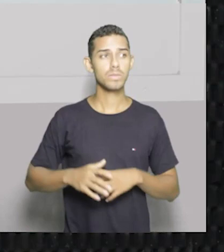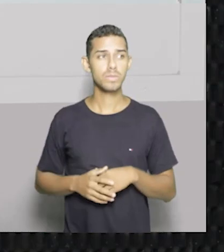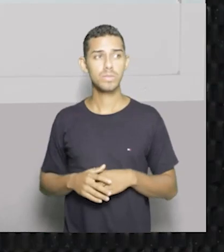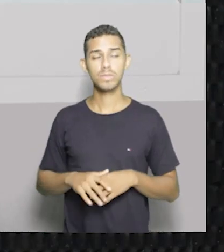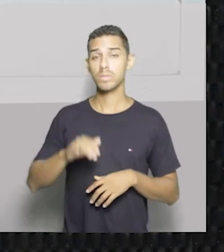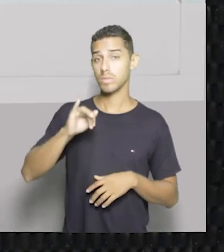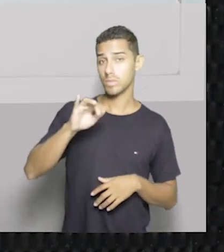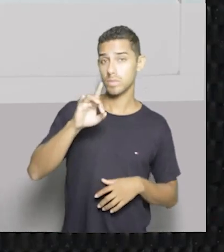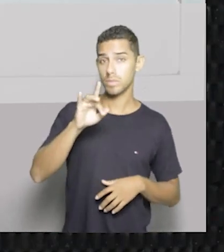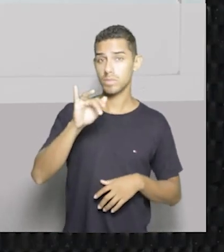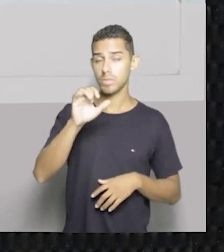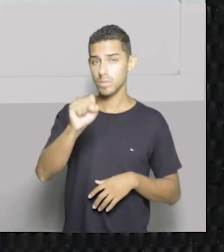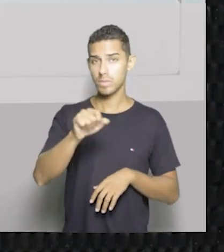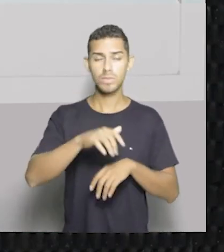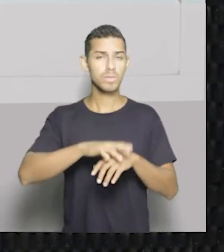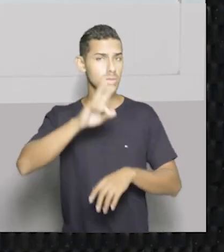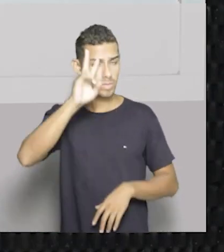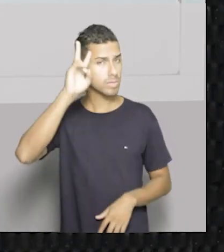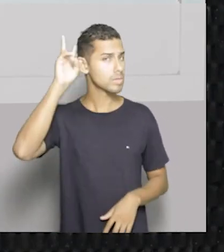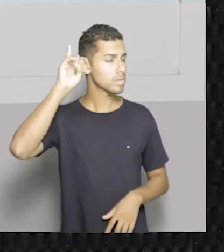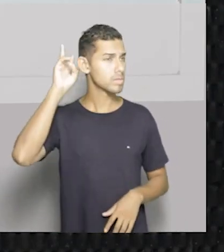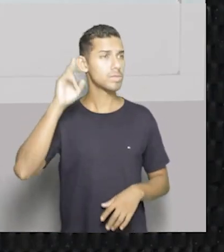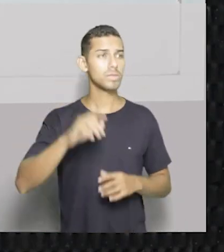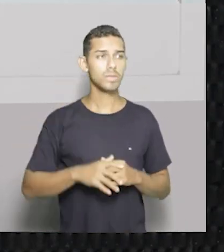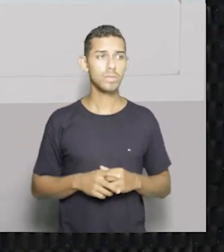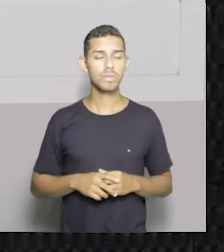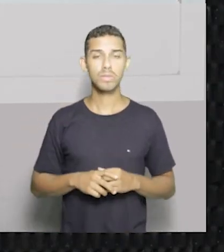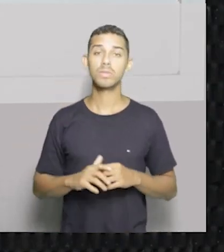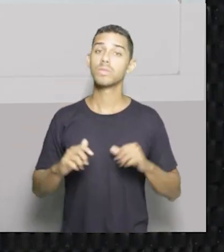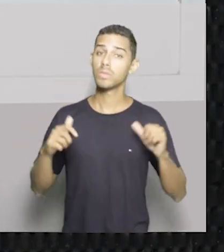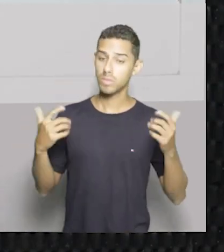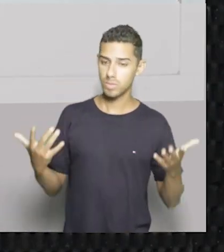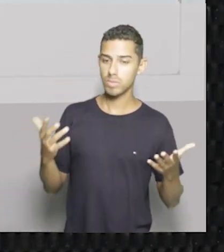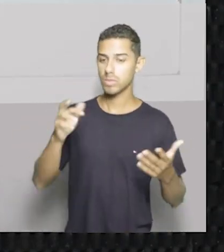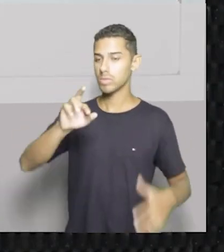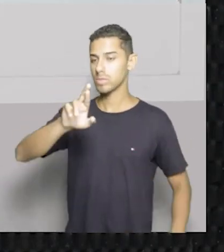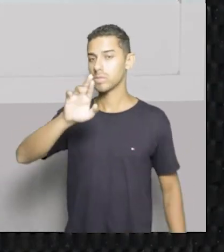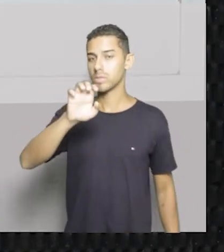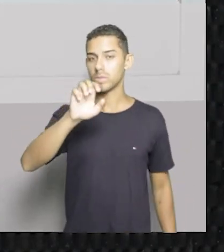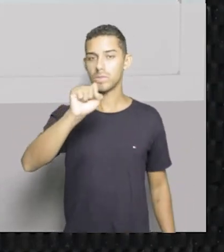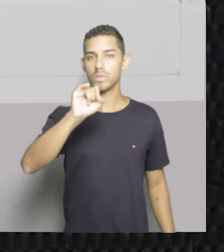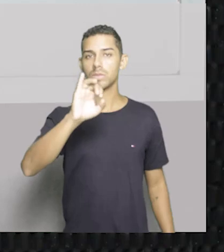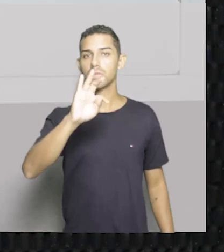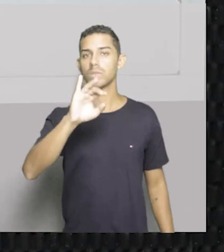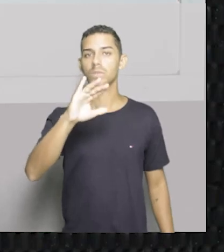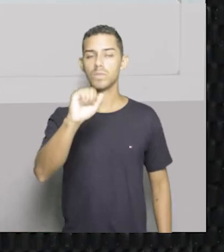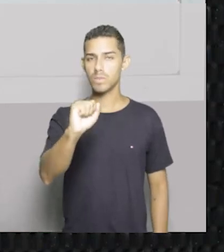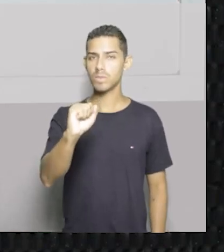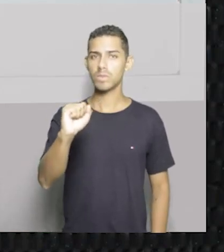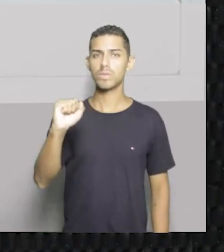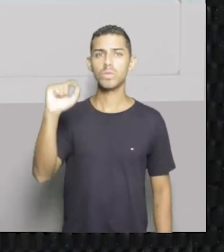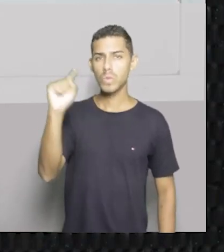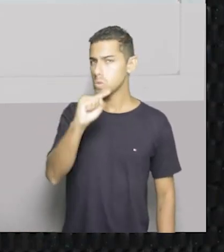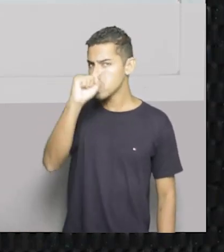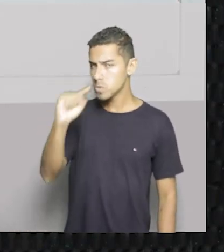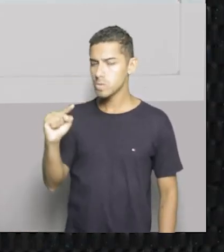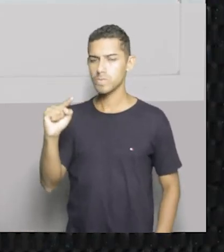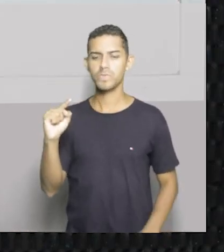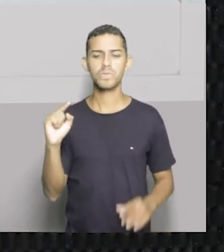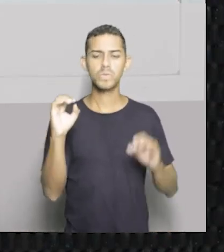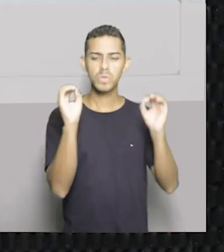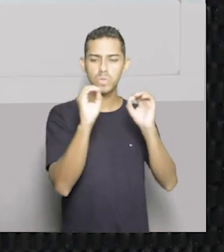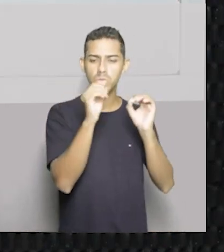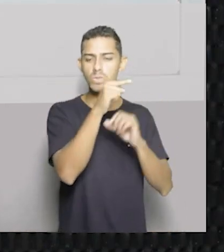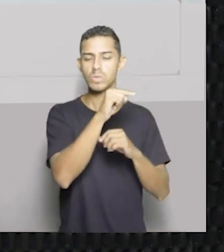que é o que geralmente cai no vestibular, tá? Então, resistência nula e resistência do